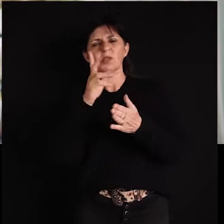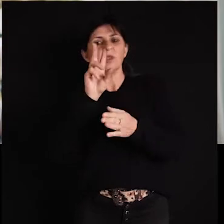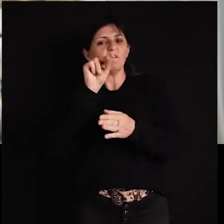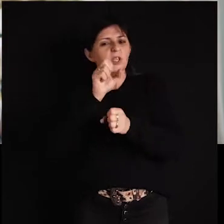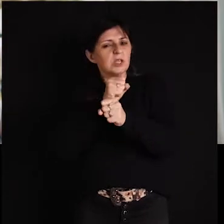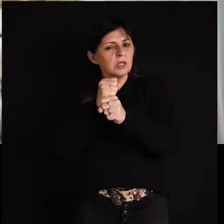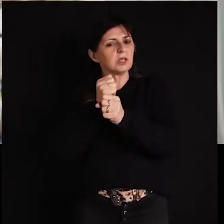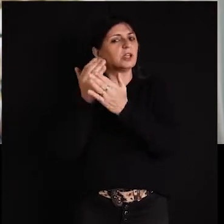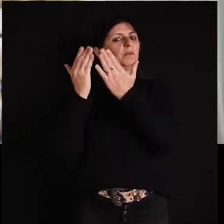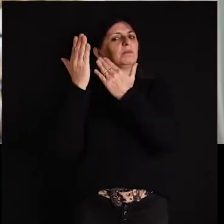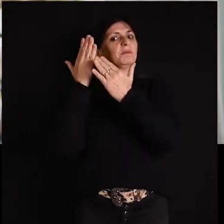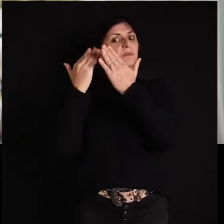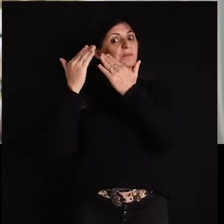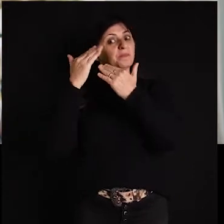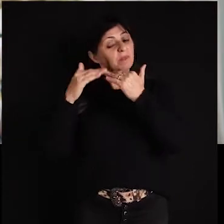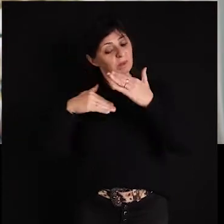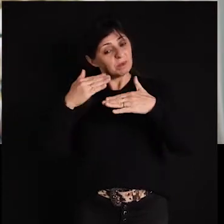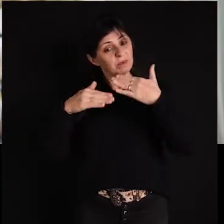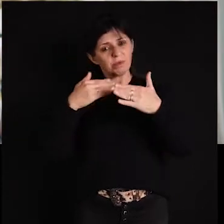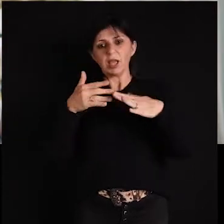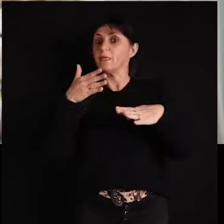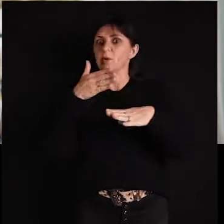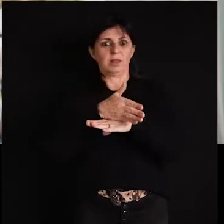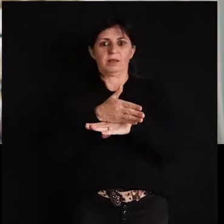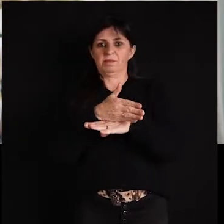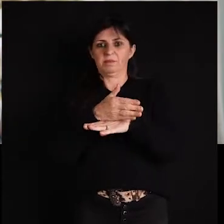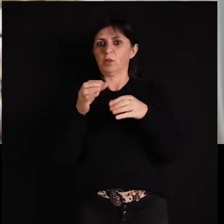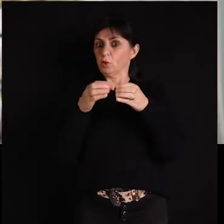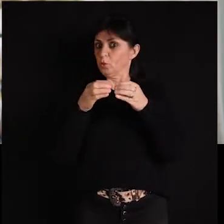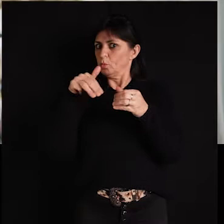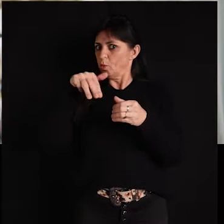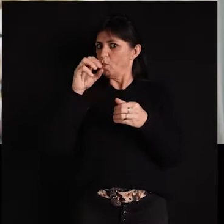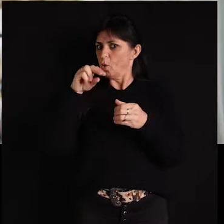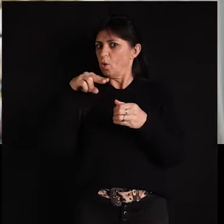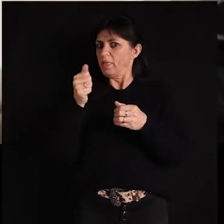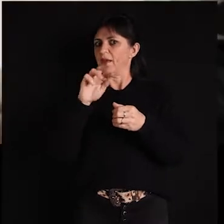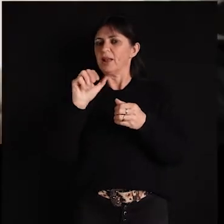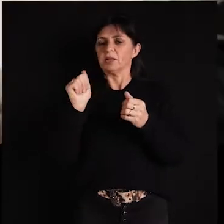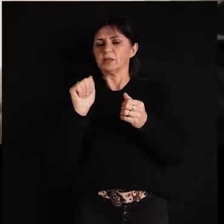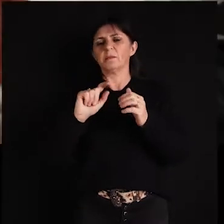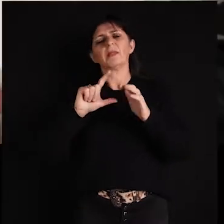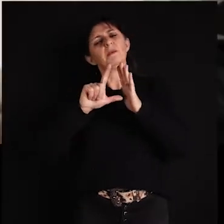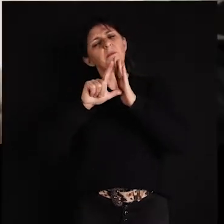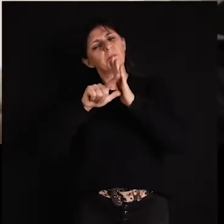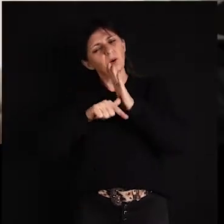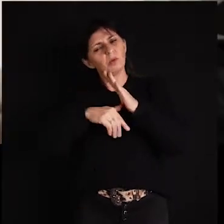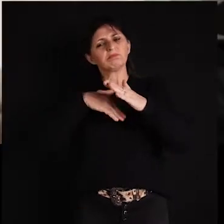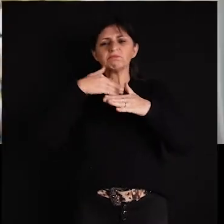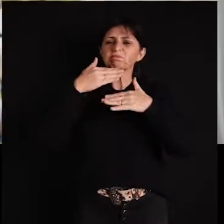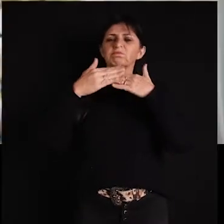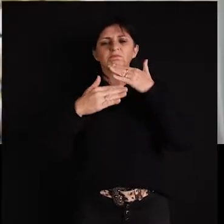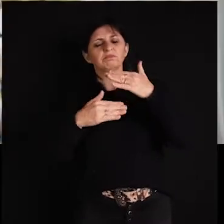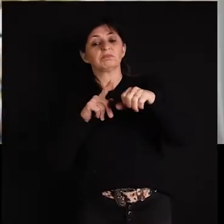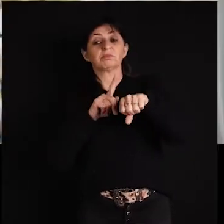atrás, e acabei não entrando nos Monarcas. Depois, com o tempo, aí teve o